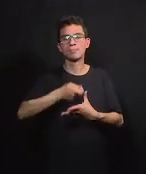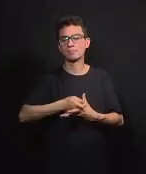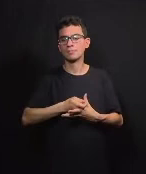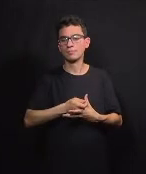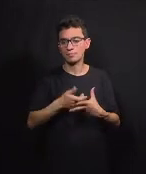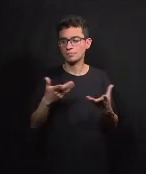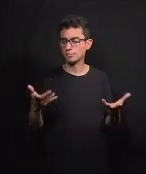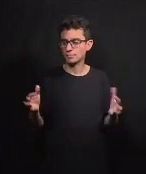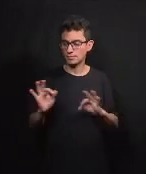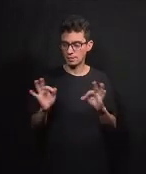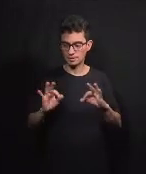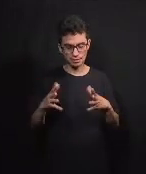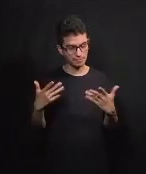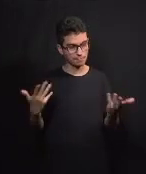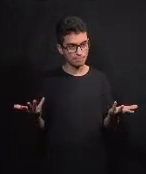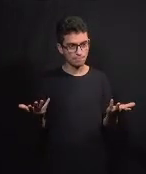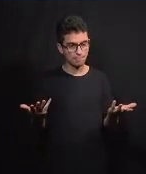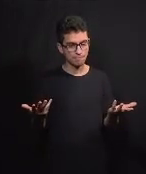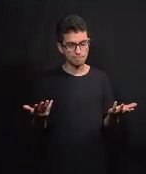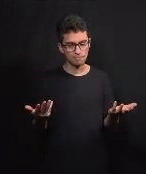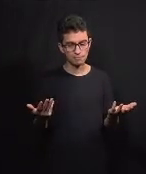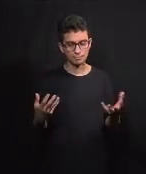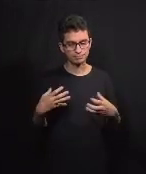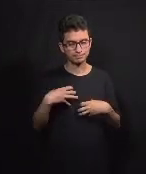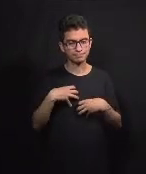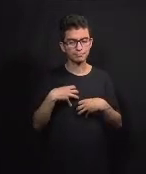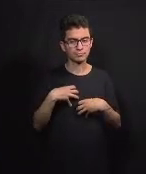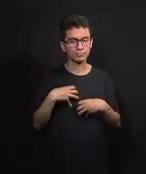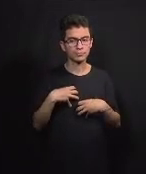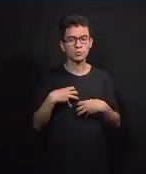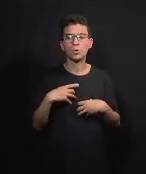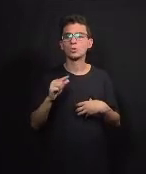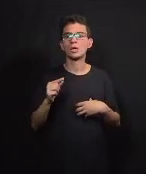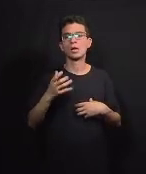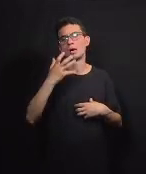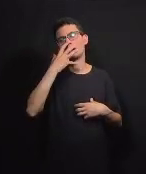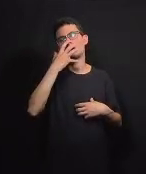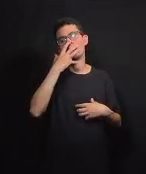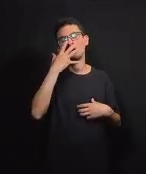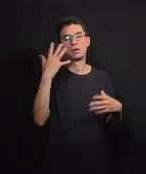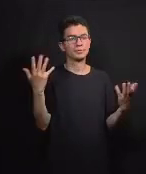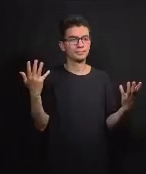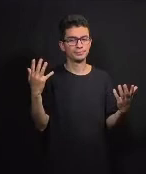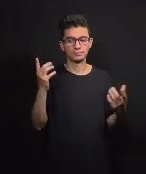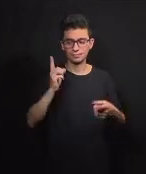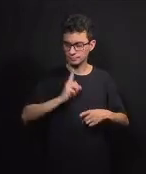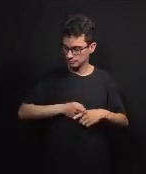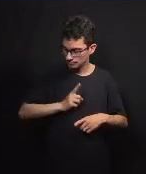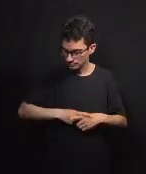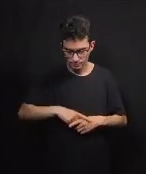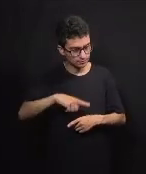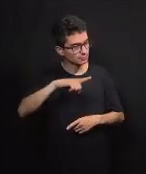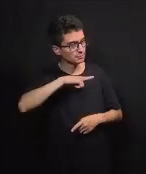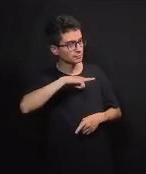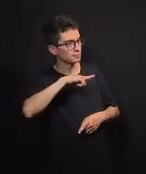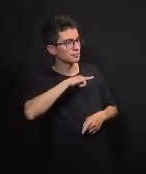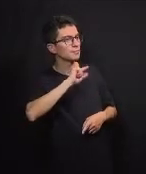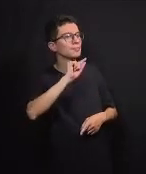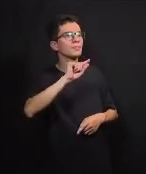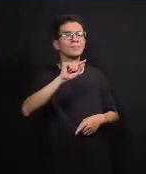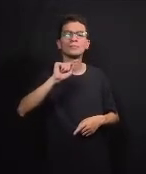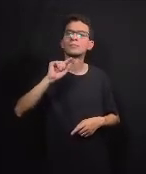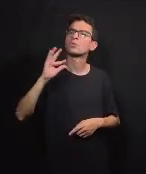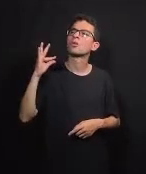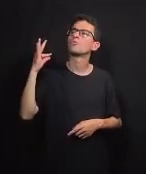de se sentirem espantados, porque como os historiadores não lidam com o futuro,